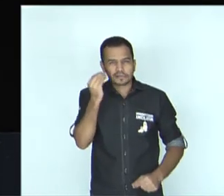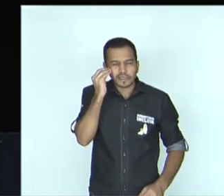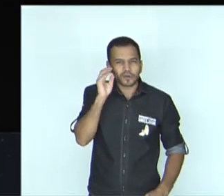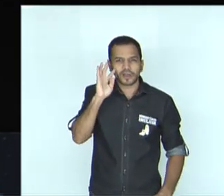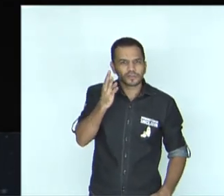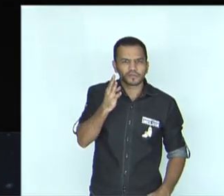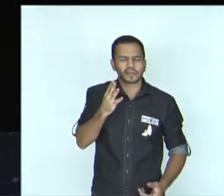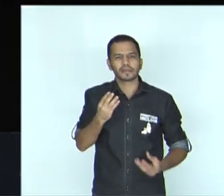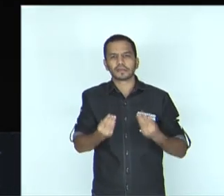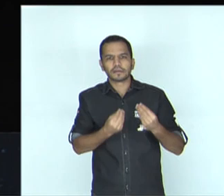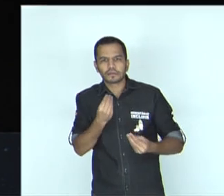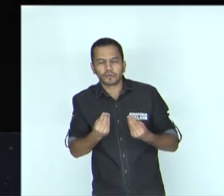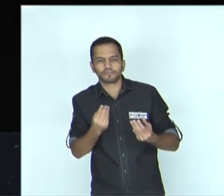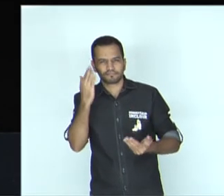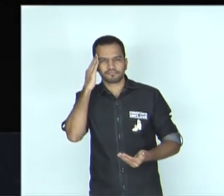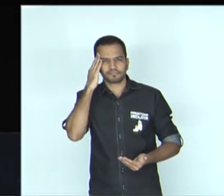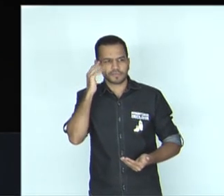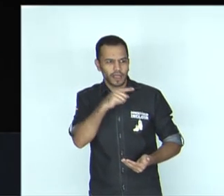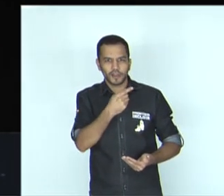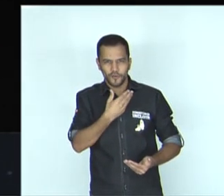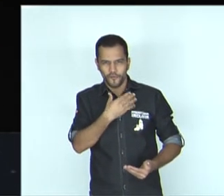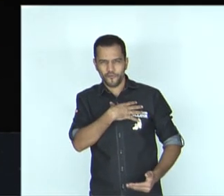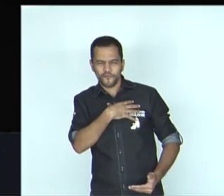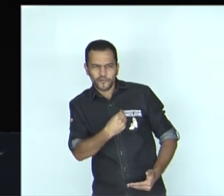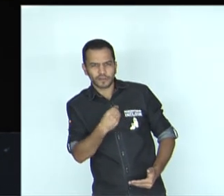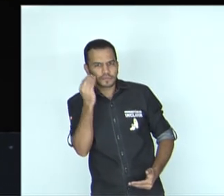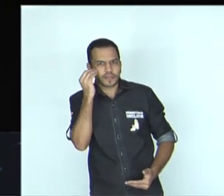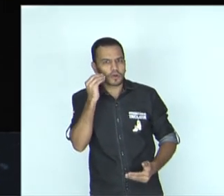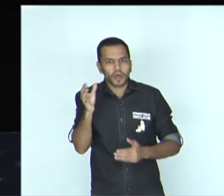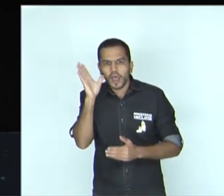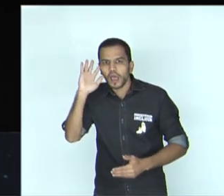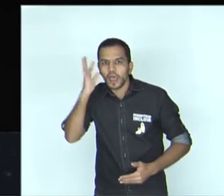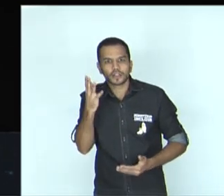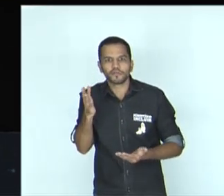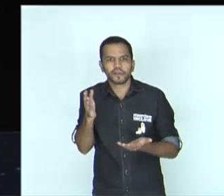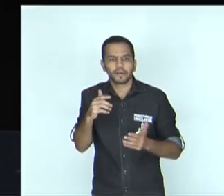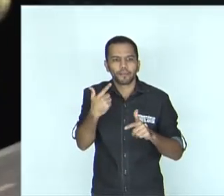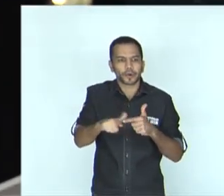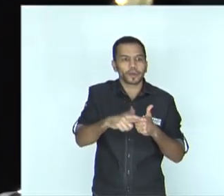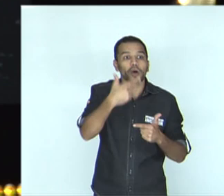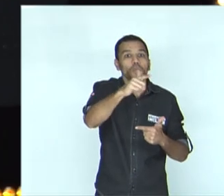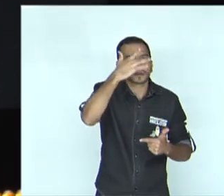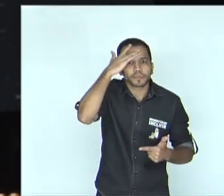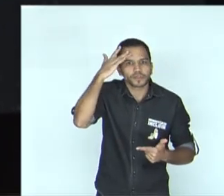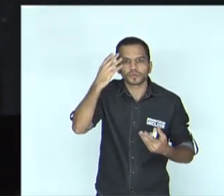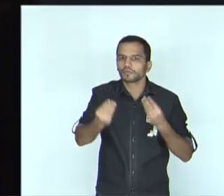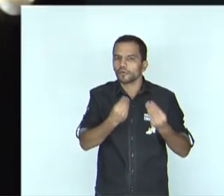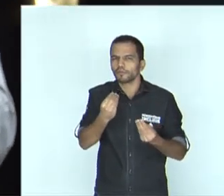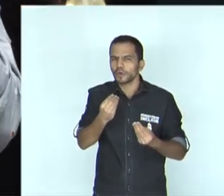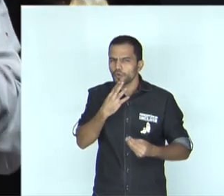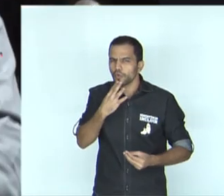resolver o problema dessas pessoas. Pastor, que história é essa? Ah, não sabe não? Câmeras em mim aqui,